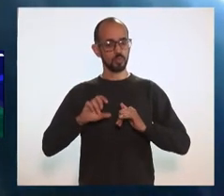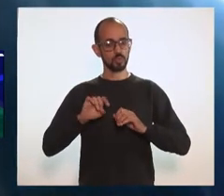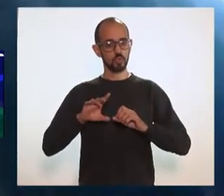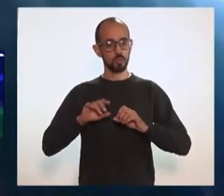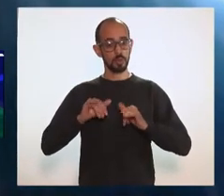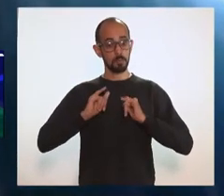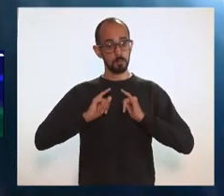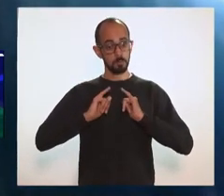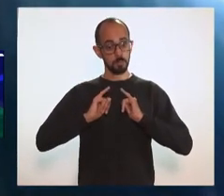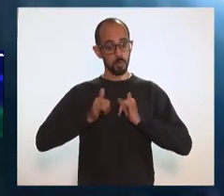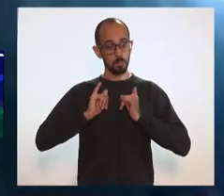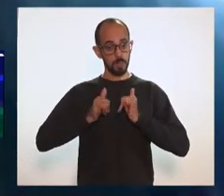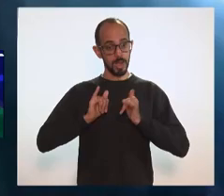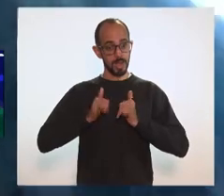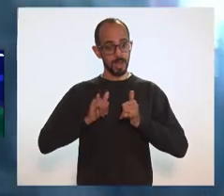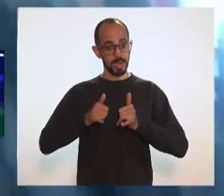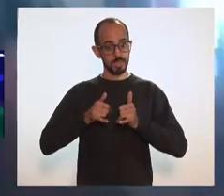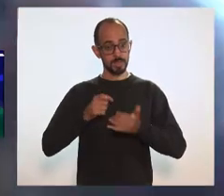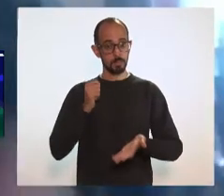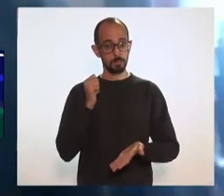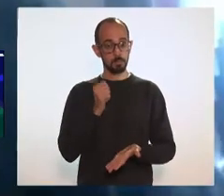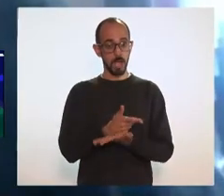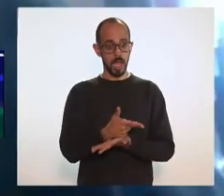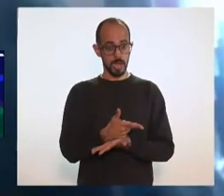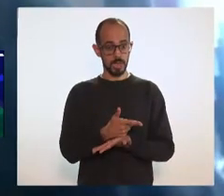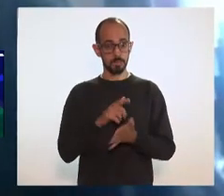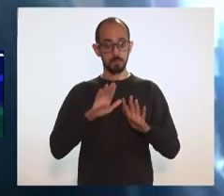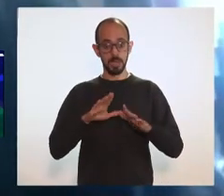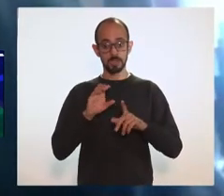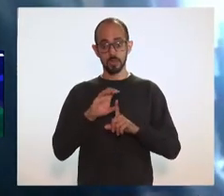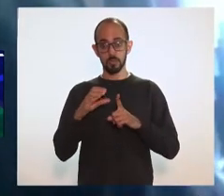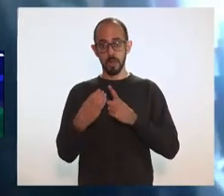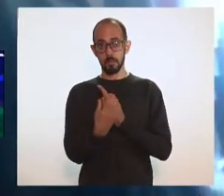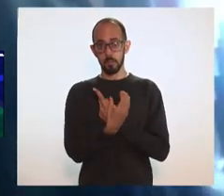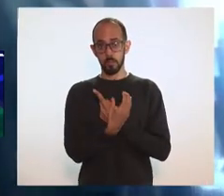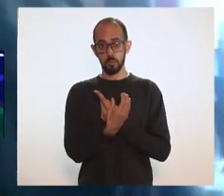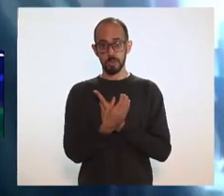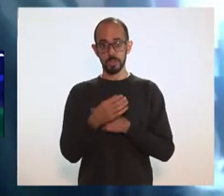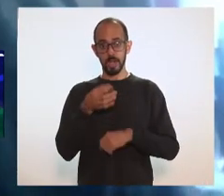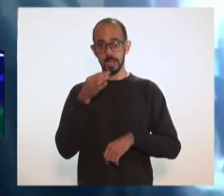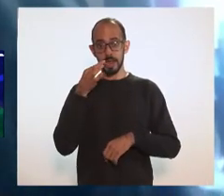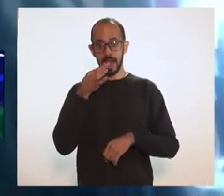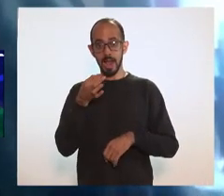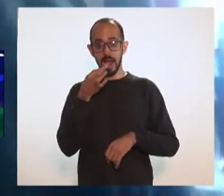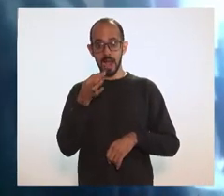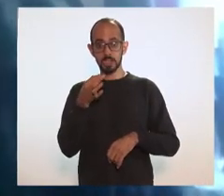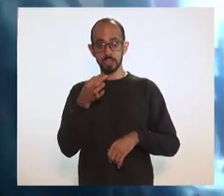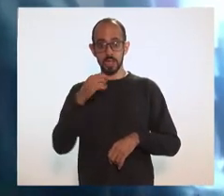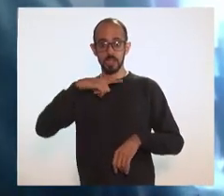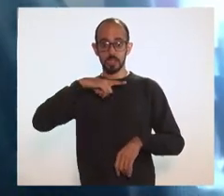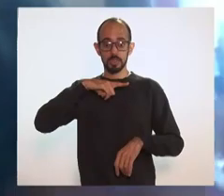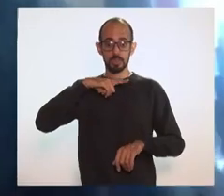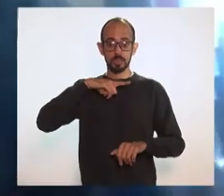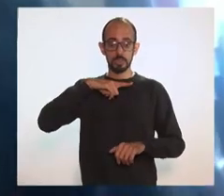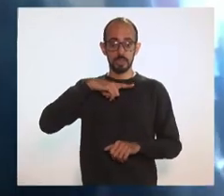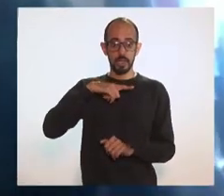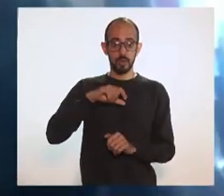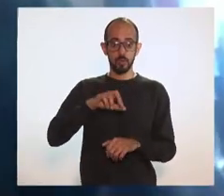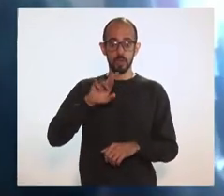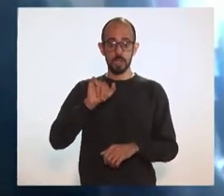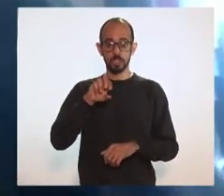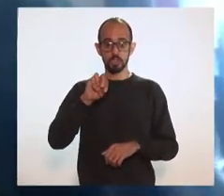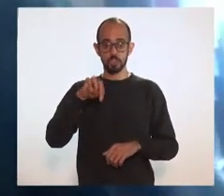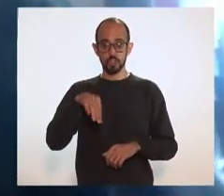propaganda publicitária paga. Como a rádio comunitária tem um regime fiscal diferenciado,